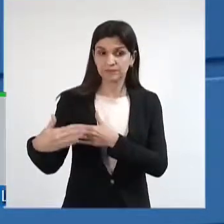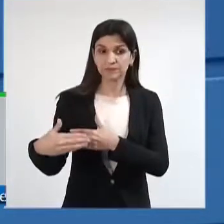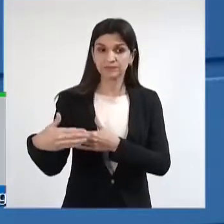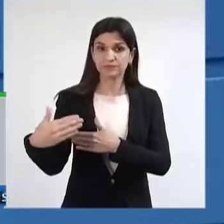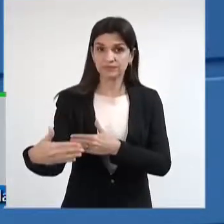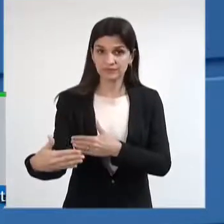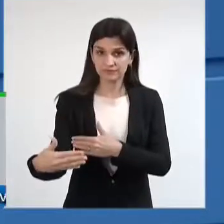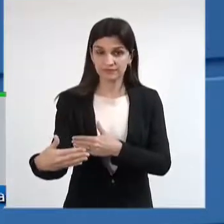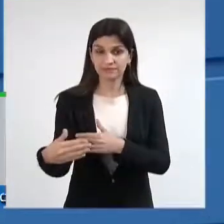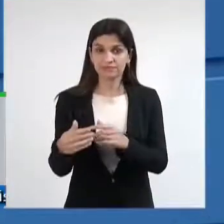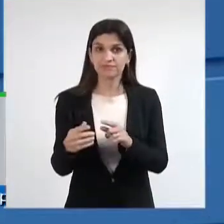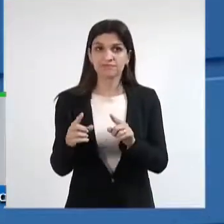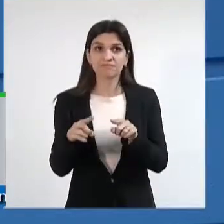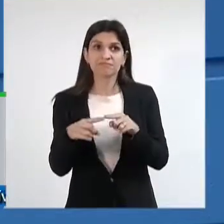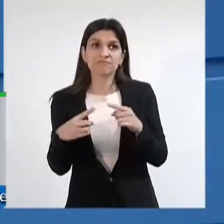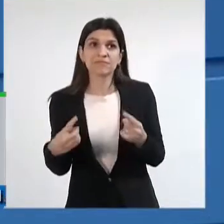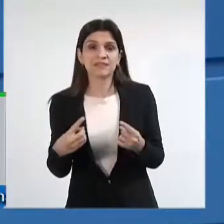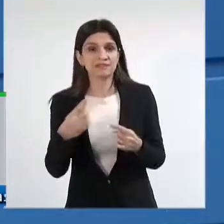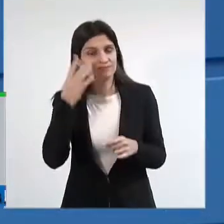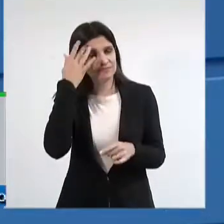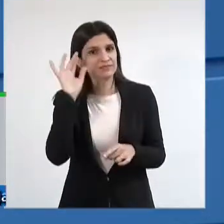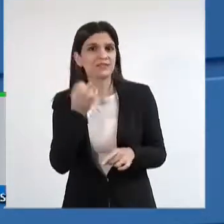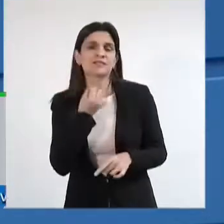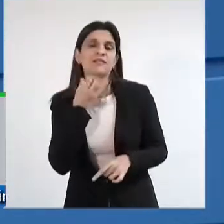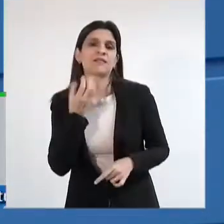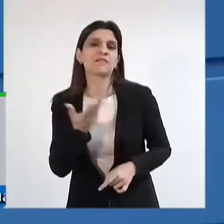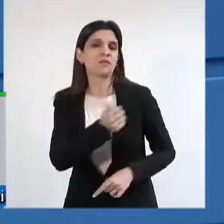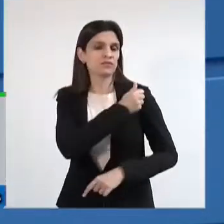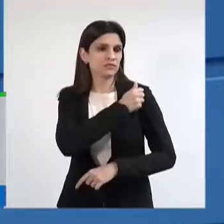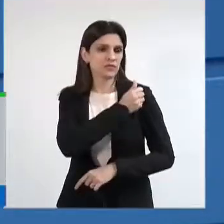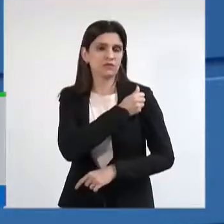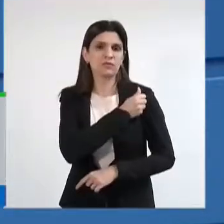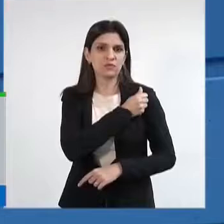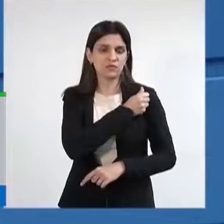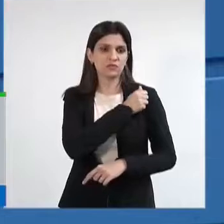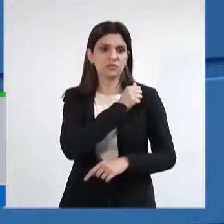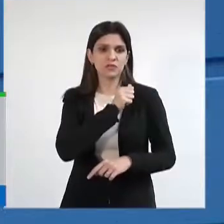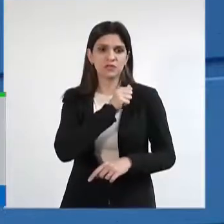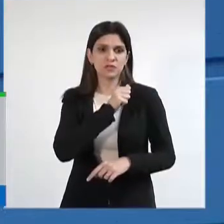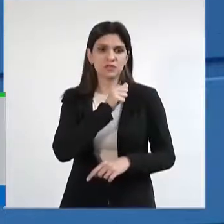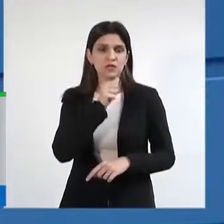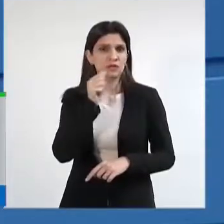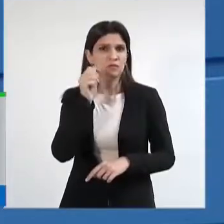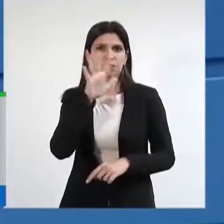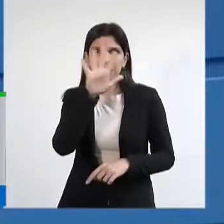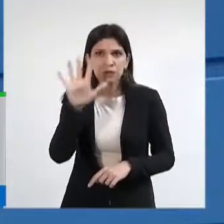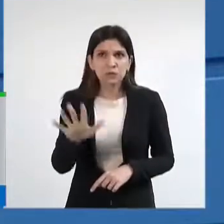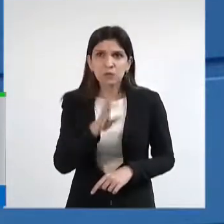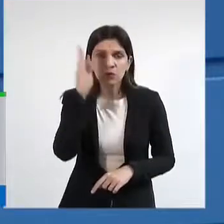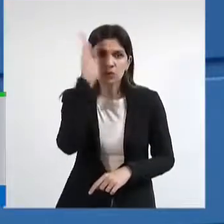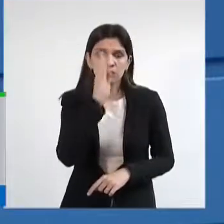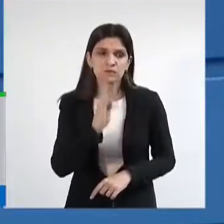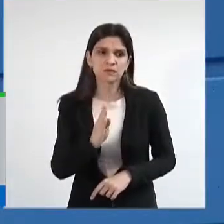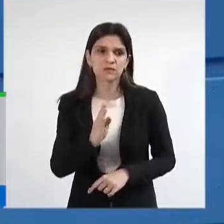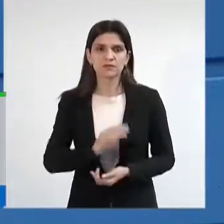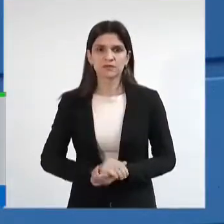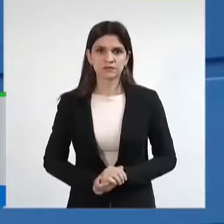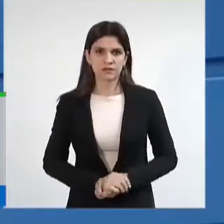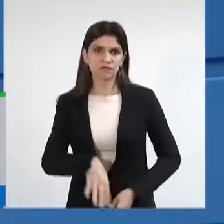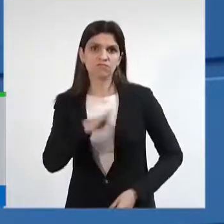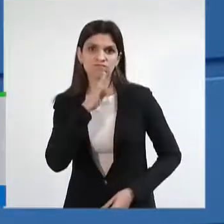para os alunos e para o país. Como hoje, eu não sei se isso que está acontecendo. O silêncio com a